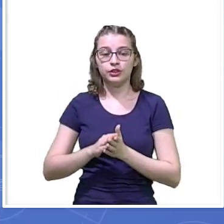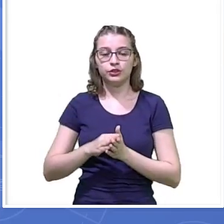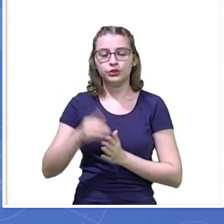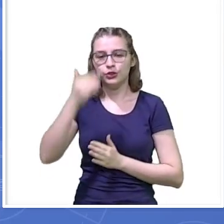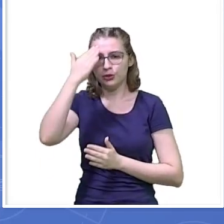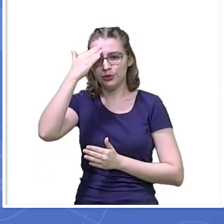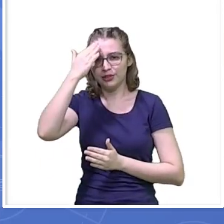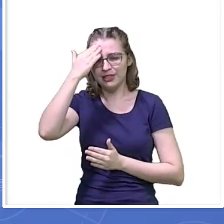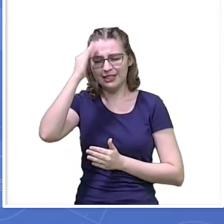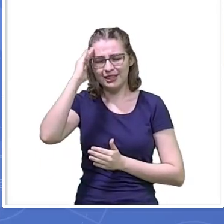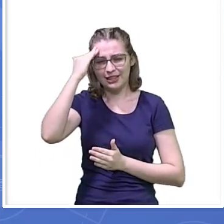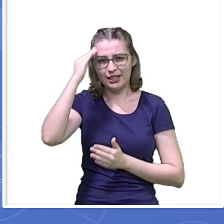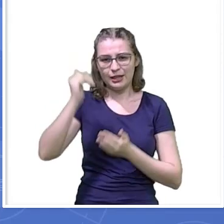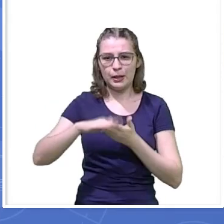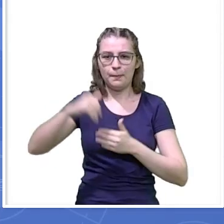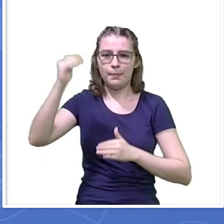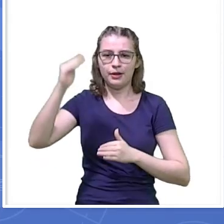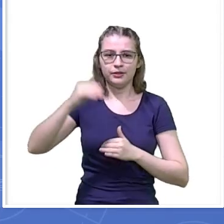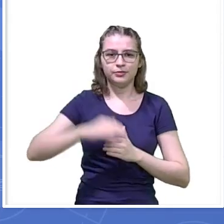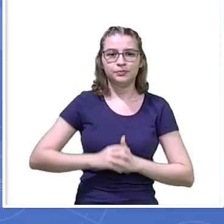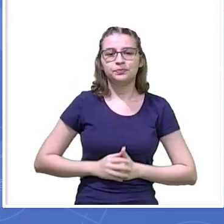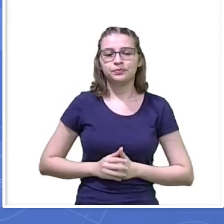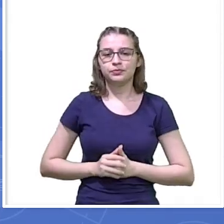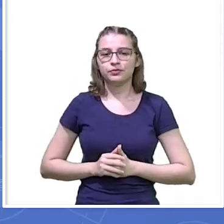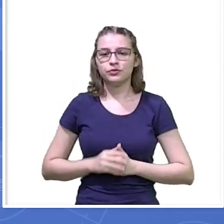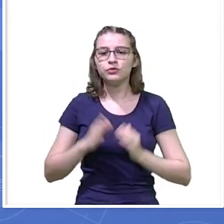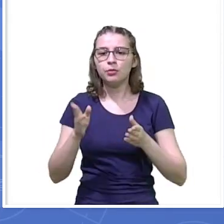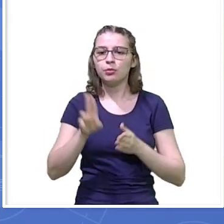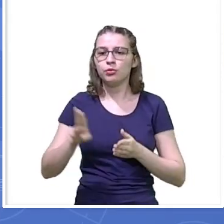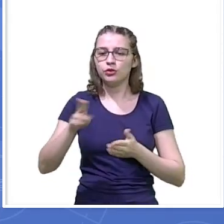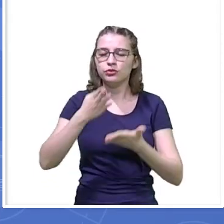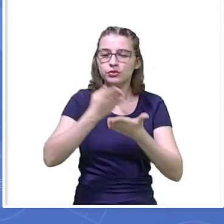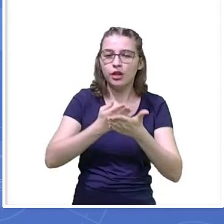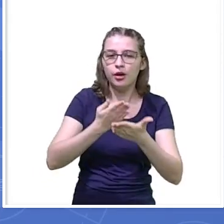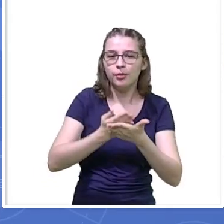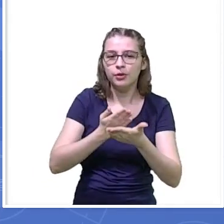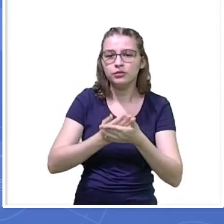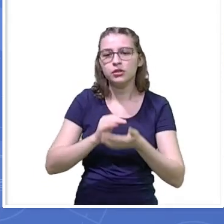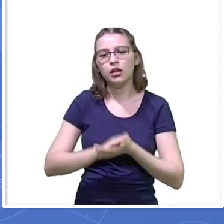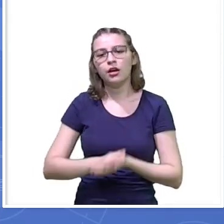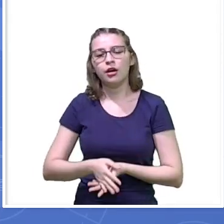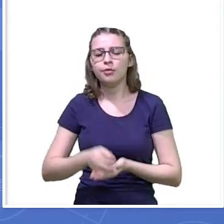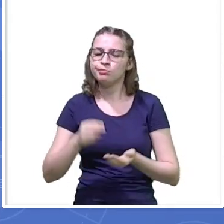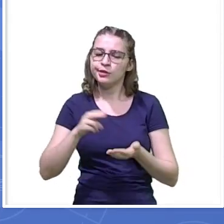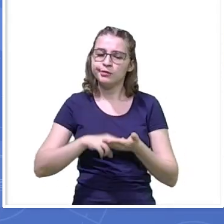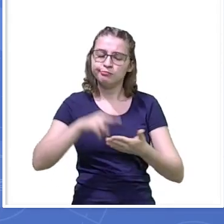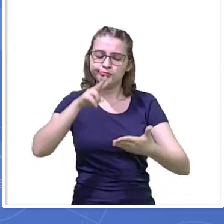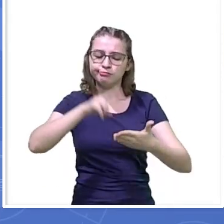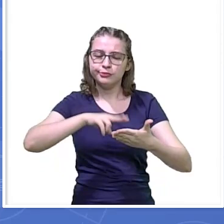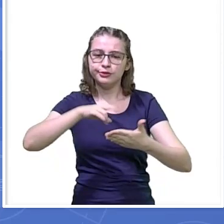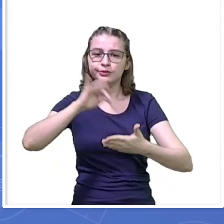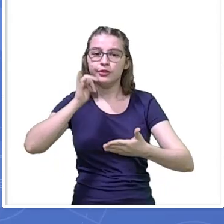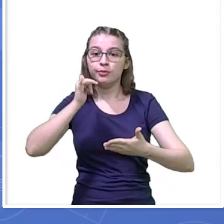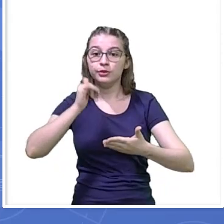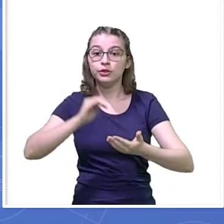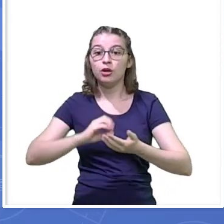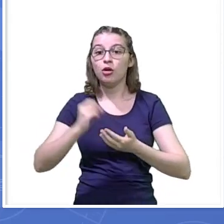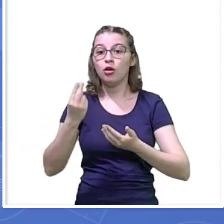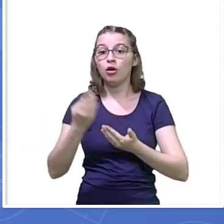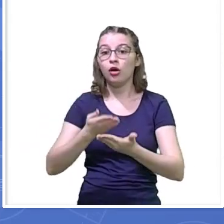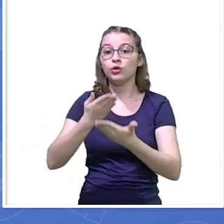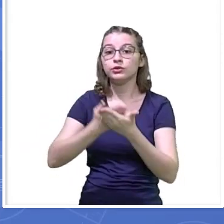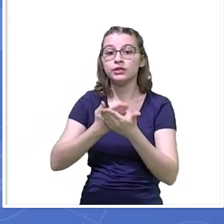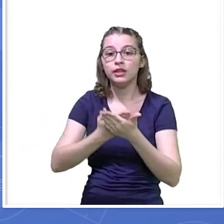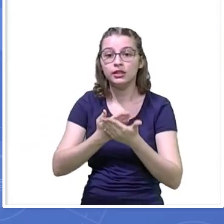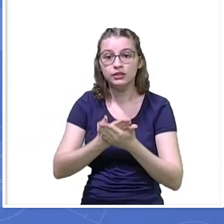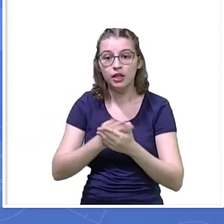pode utilizar, né, para os seus estudos, para verificar ali alguma informação sobre as aulas dos diversos